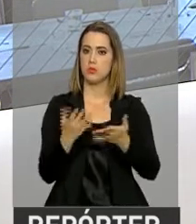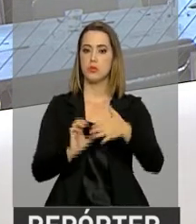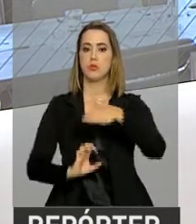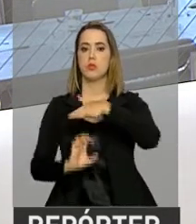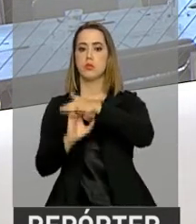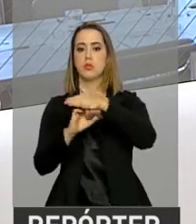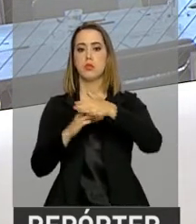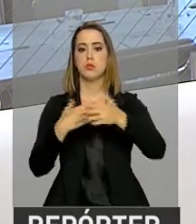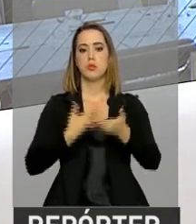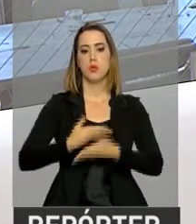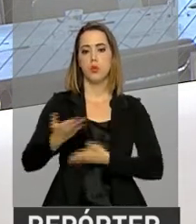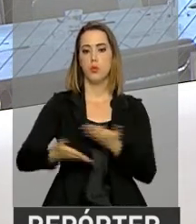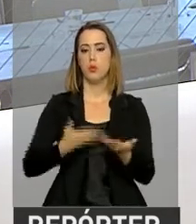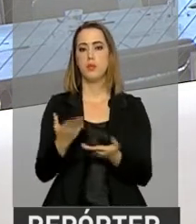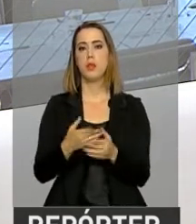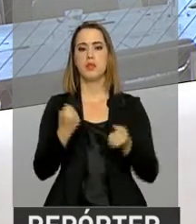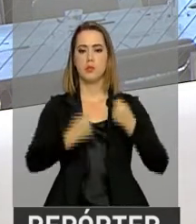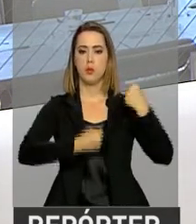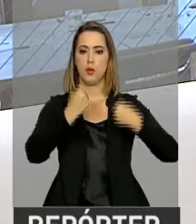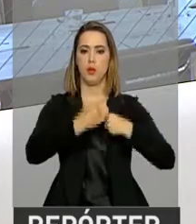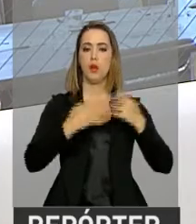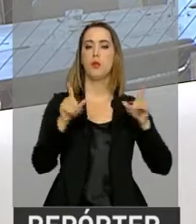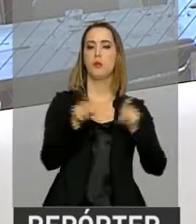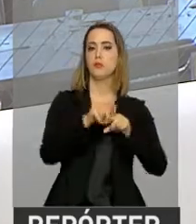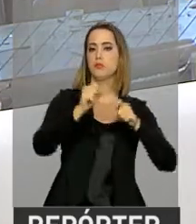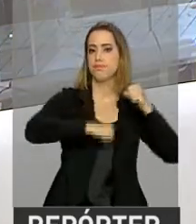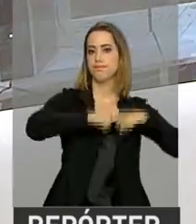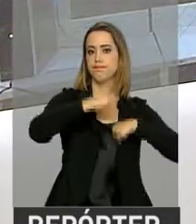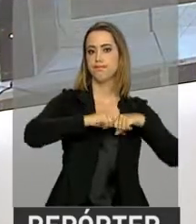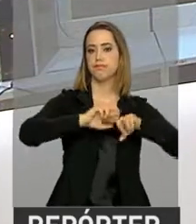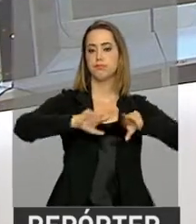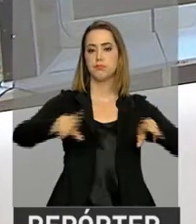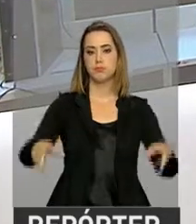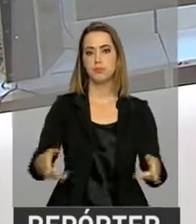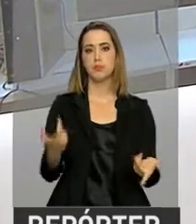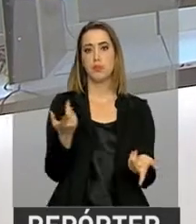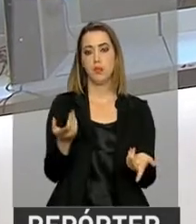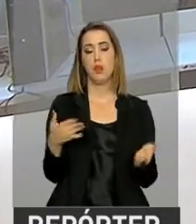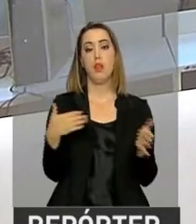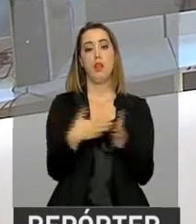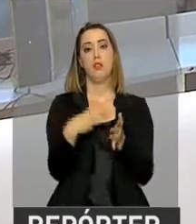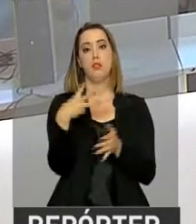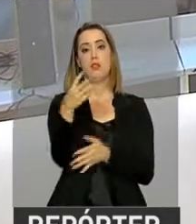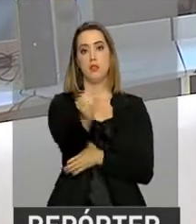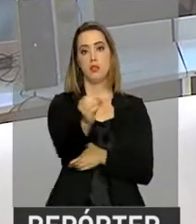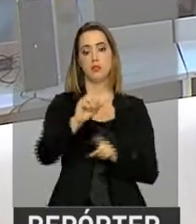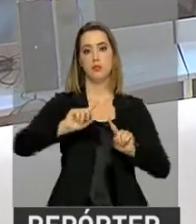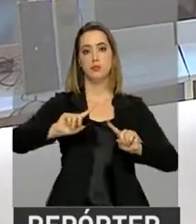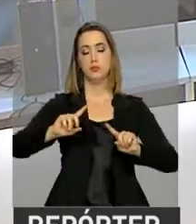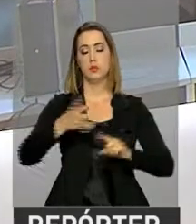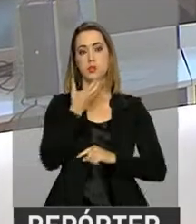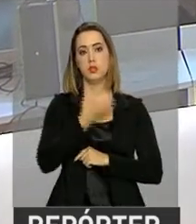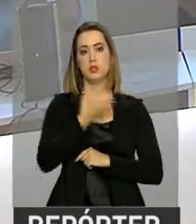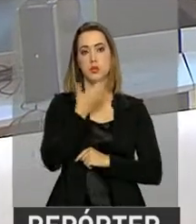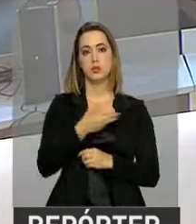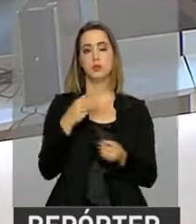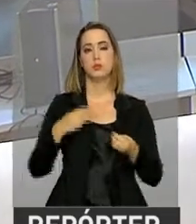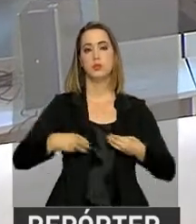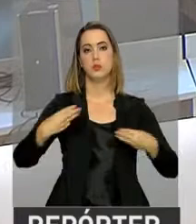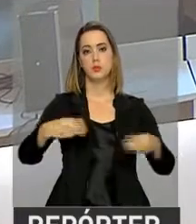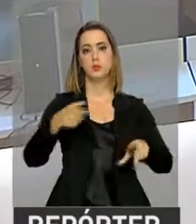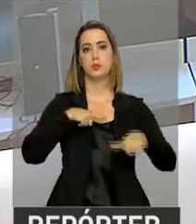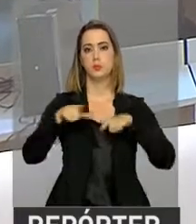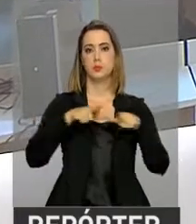comércio, manutenção de veículos e as indústrias. Até 30 de dezembro, o Ministério do Trabalho vai reforçar as ações para garantir